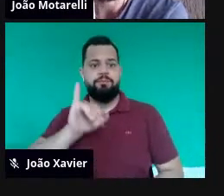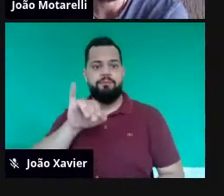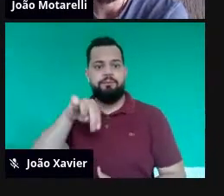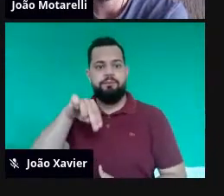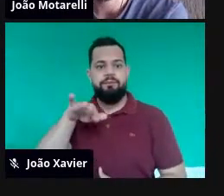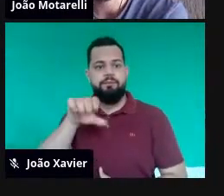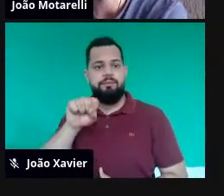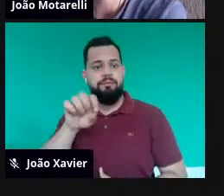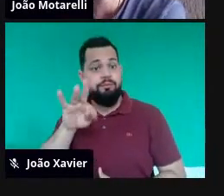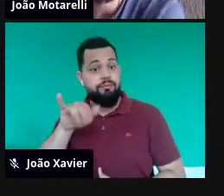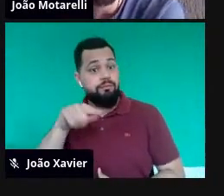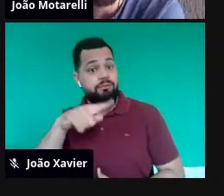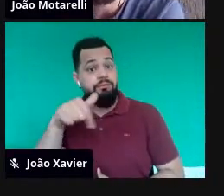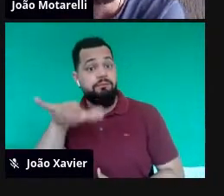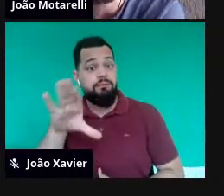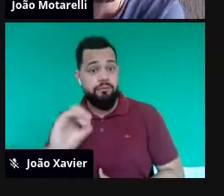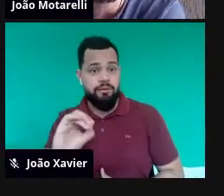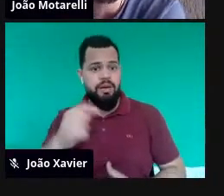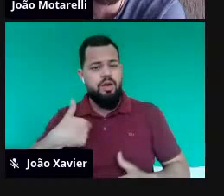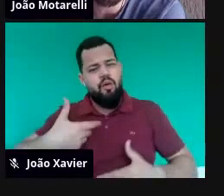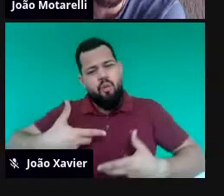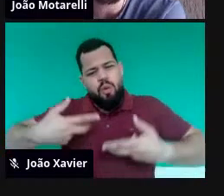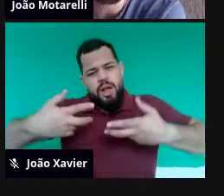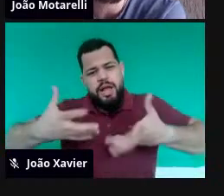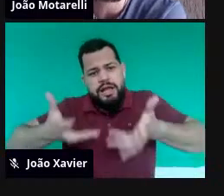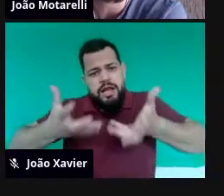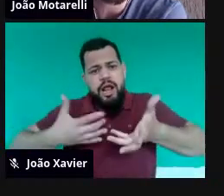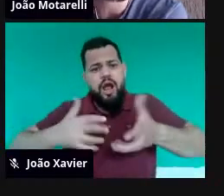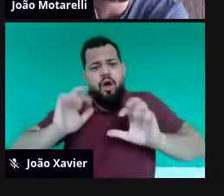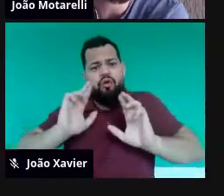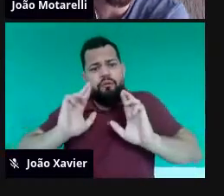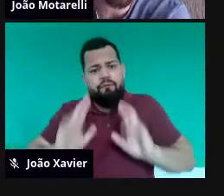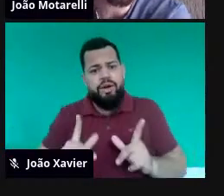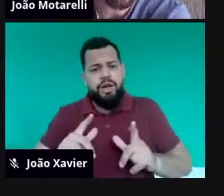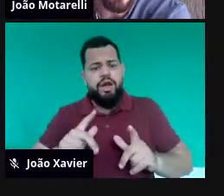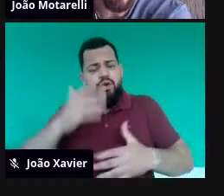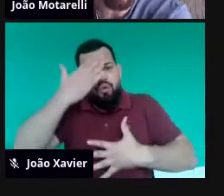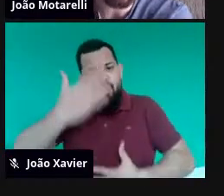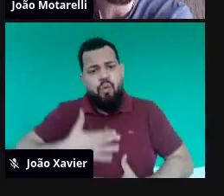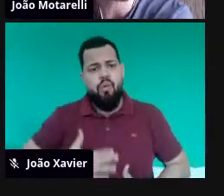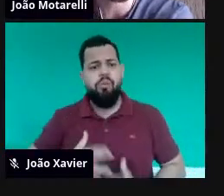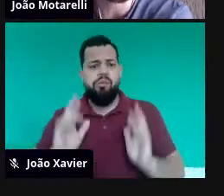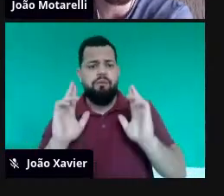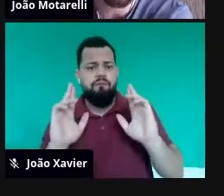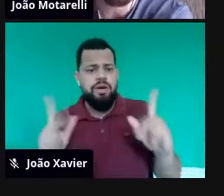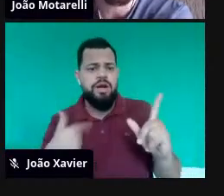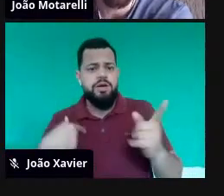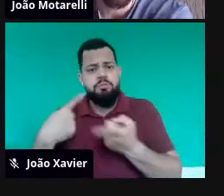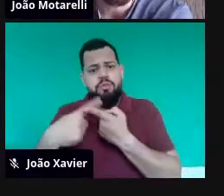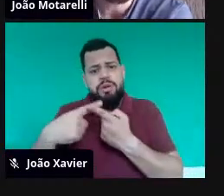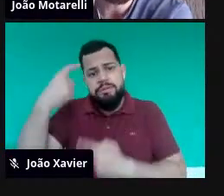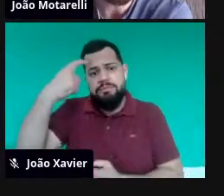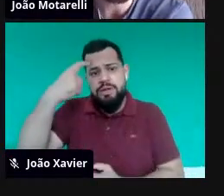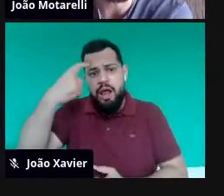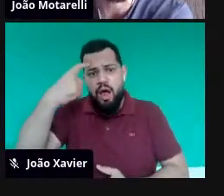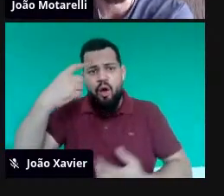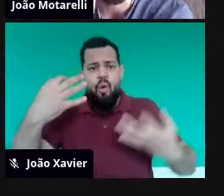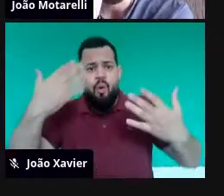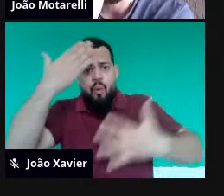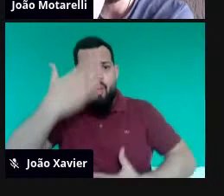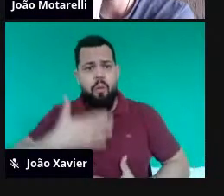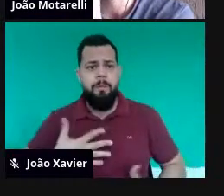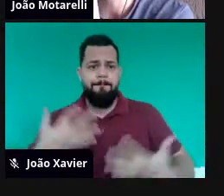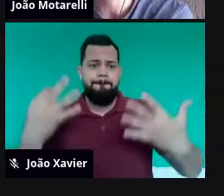me agrada. Eu gostaria que fosse diferente, muitas vezes baseado nessa imagem corporal ideal internalizada. O que é